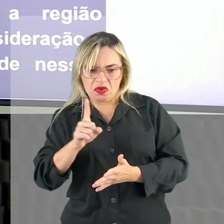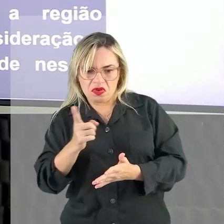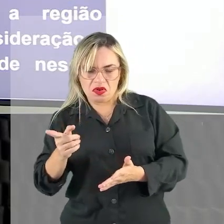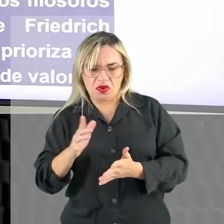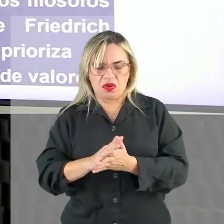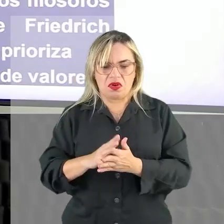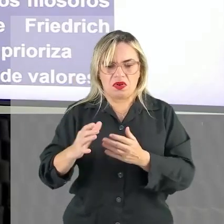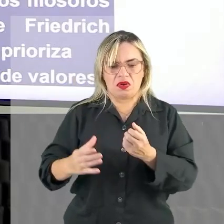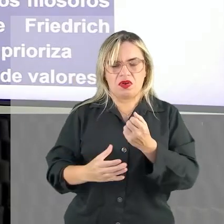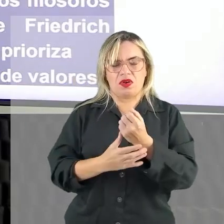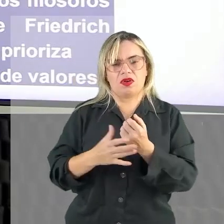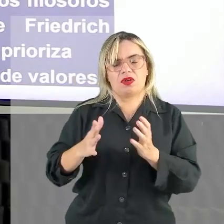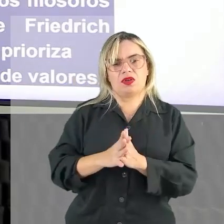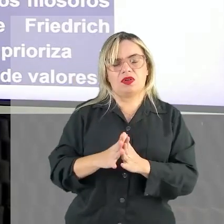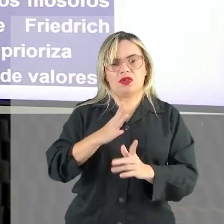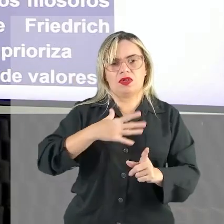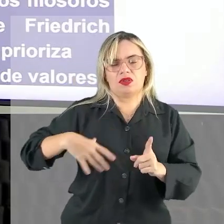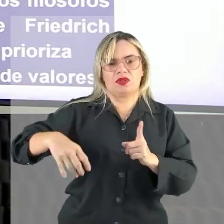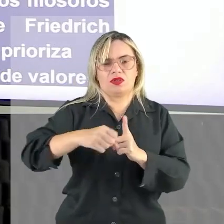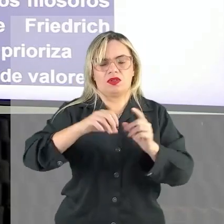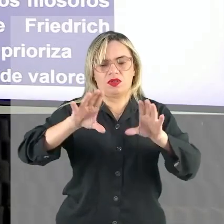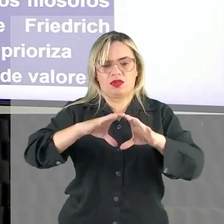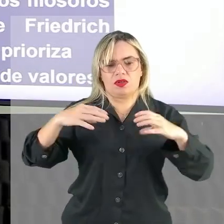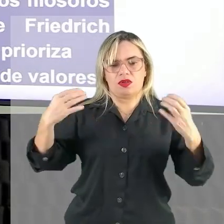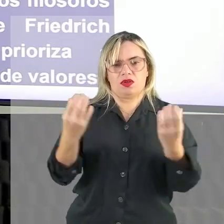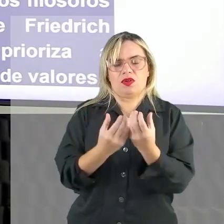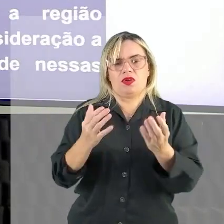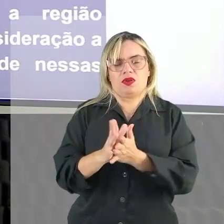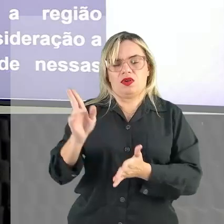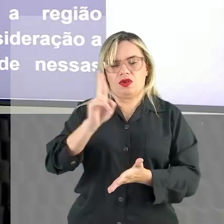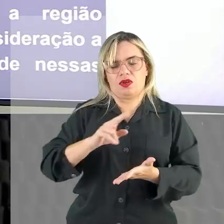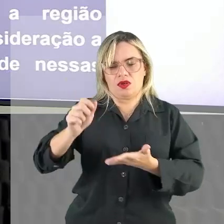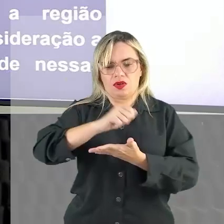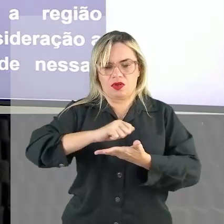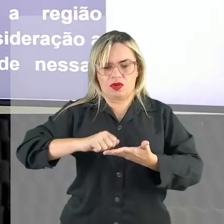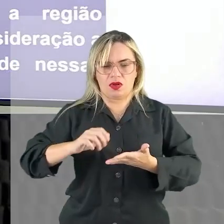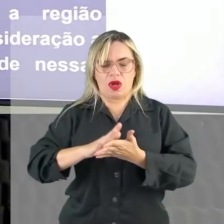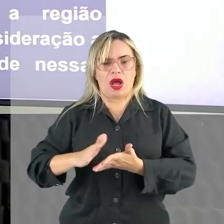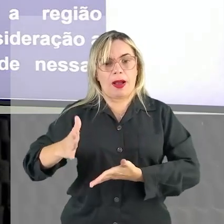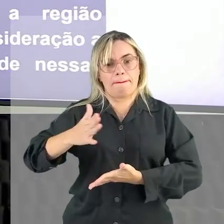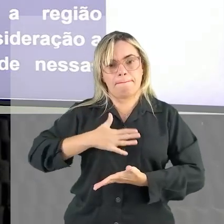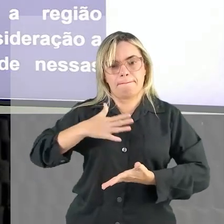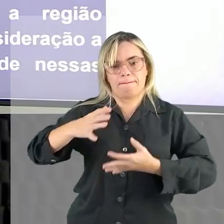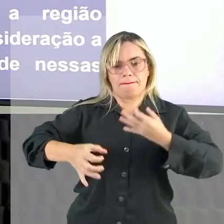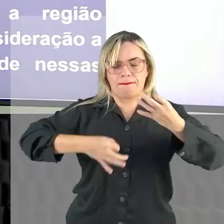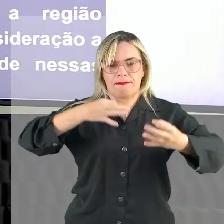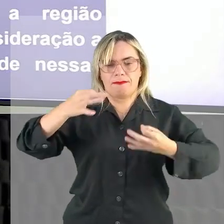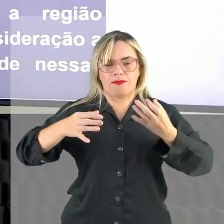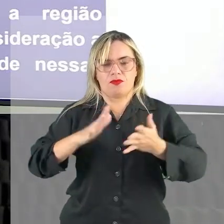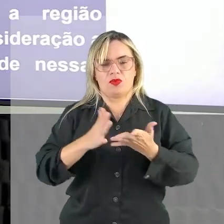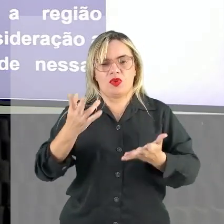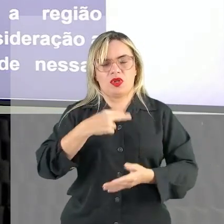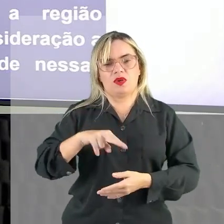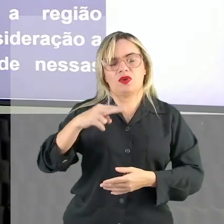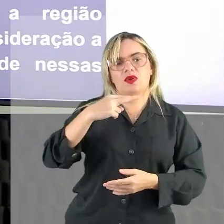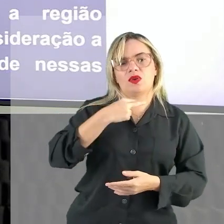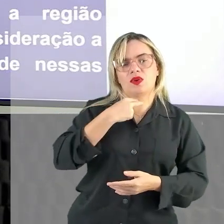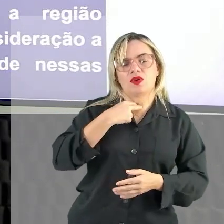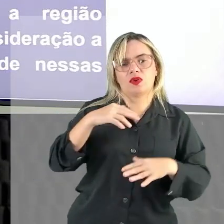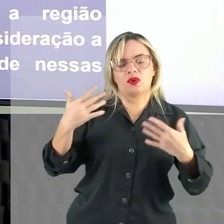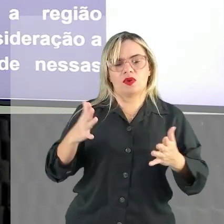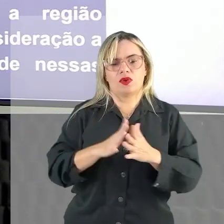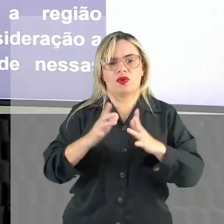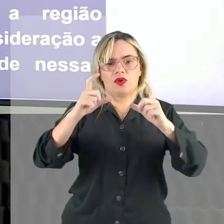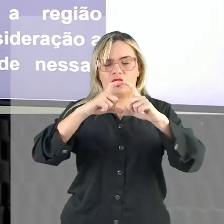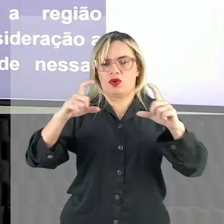comunidades. Então, olha só, utilizei a escrita, mas eu disse a minha opinião. Então, eu também não posso fazer o meu parágrafo